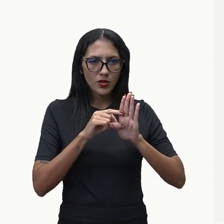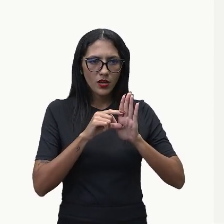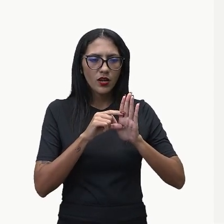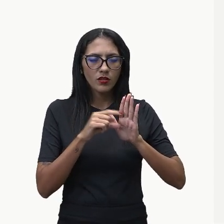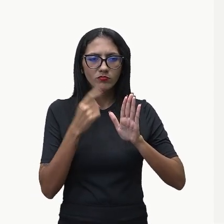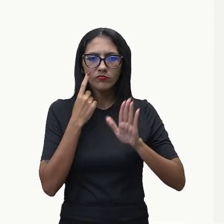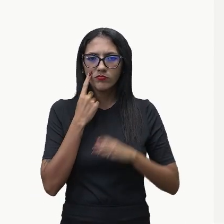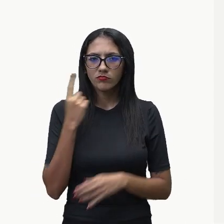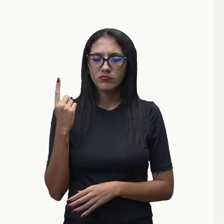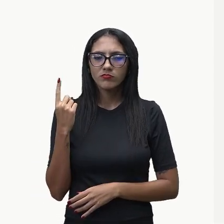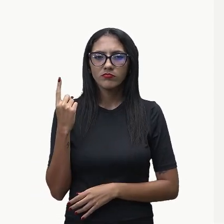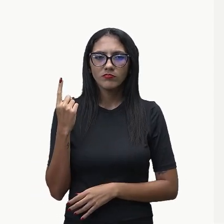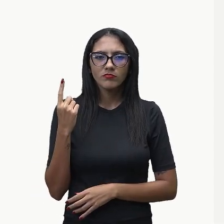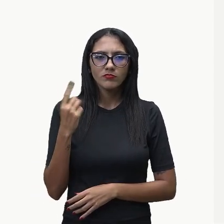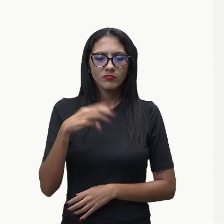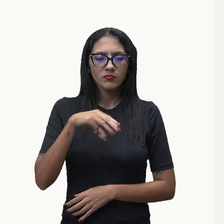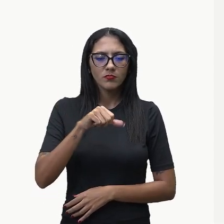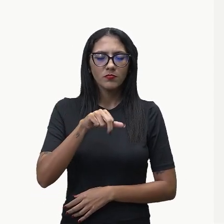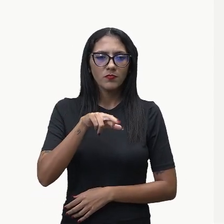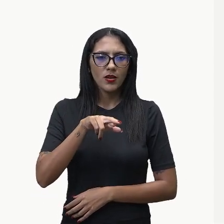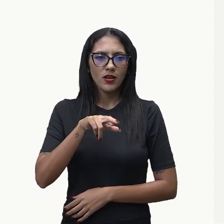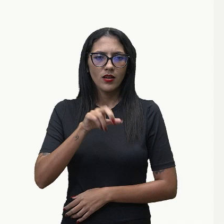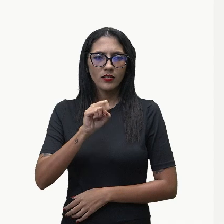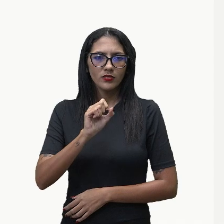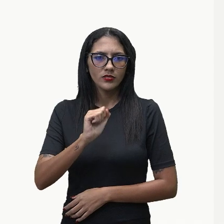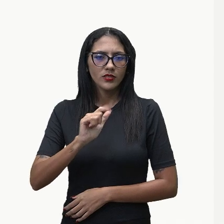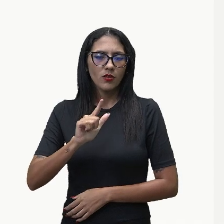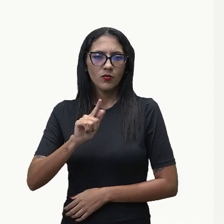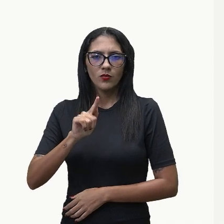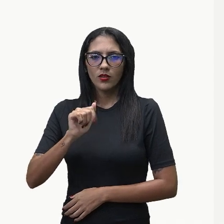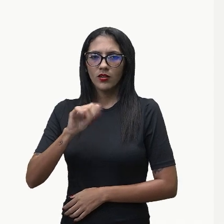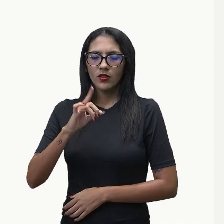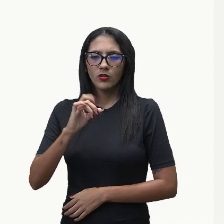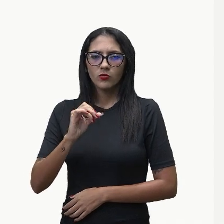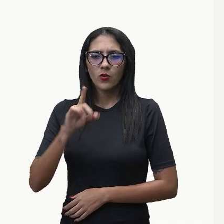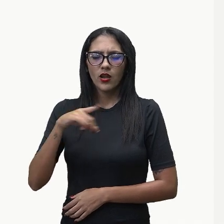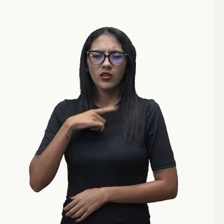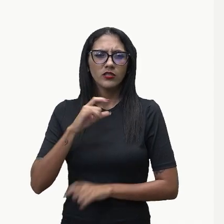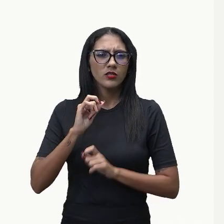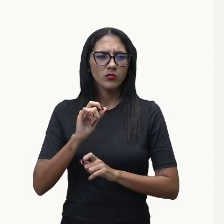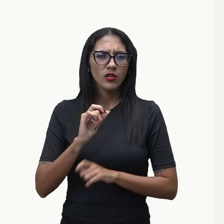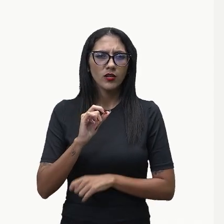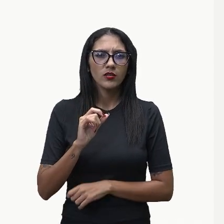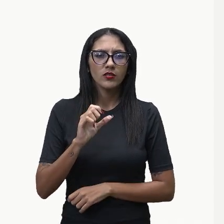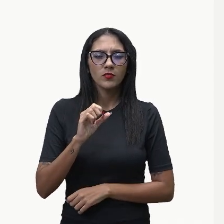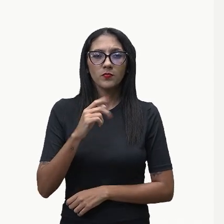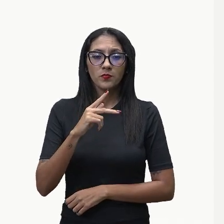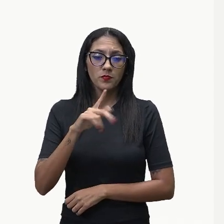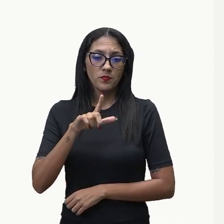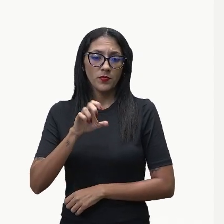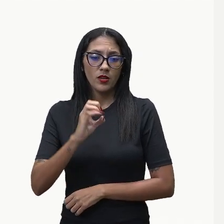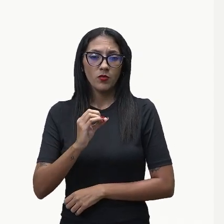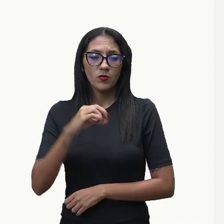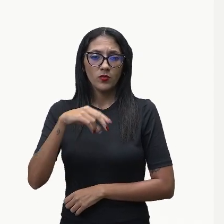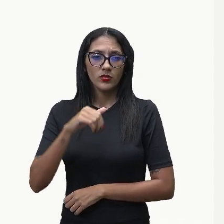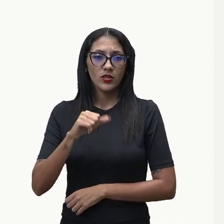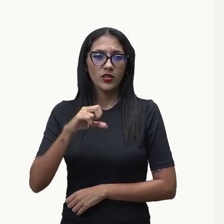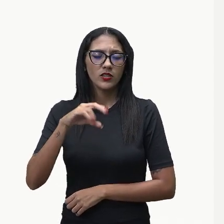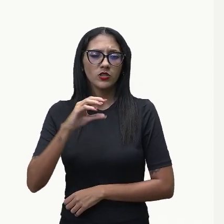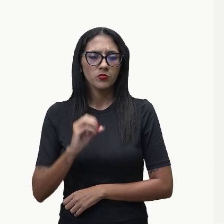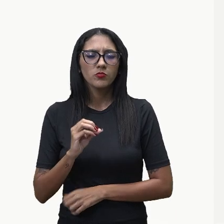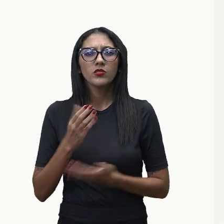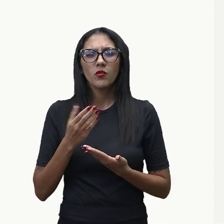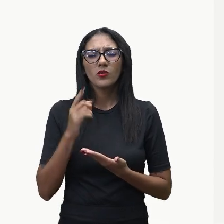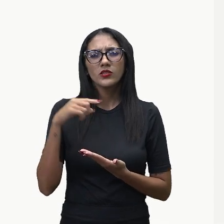salgado, observem que nós temos aqui exatamente um pleonasmo. Quando a gente tem a ideia de mar,